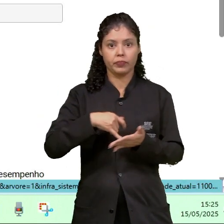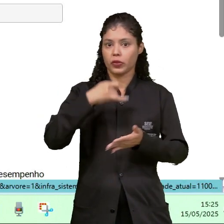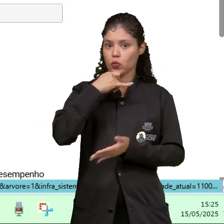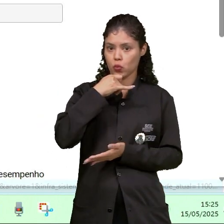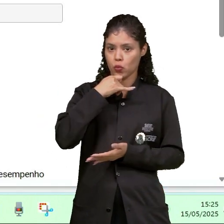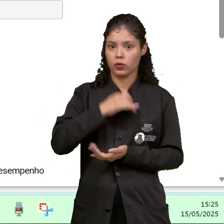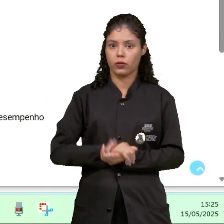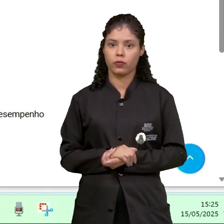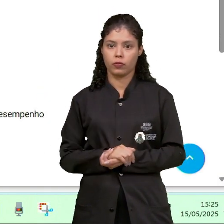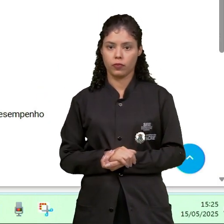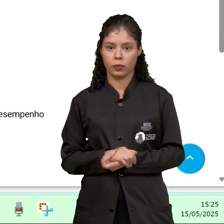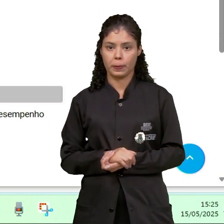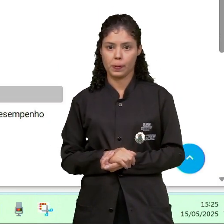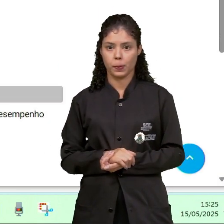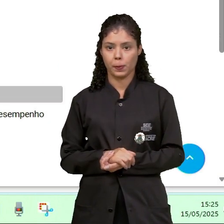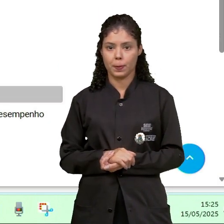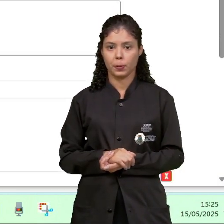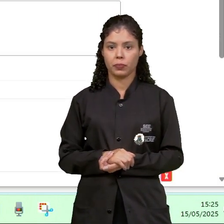criar, por exemplo, aqui um despacho.